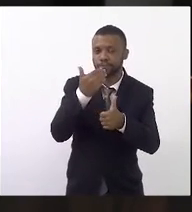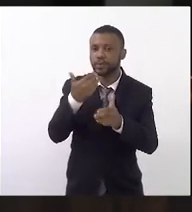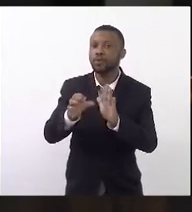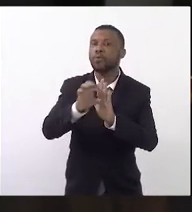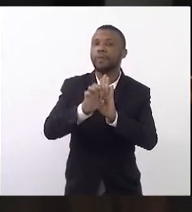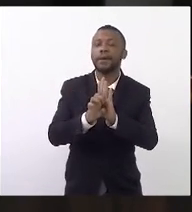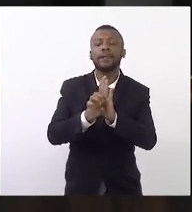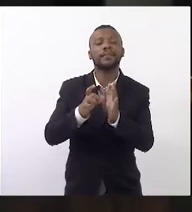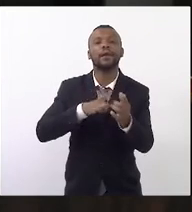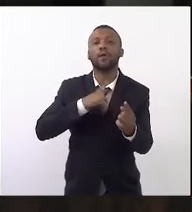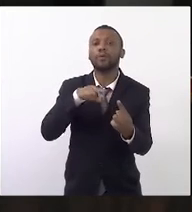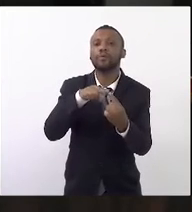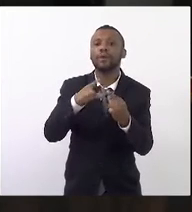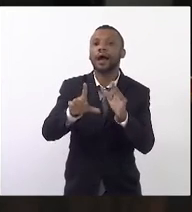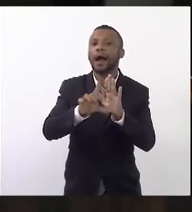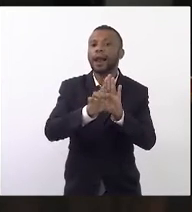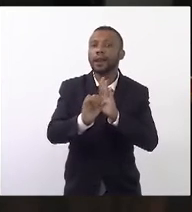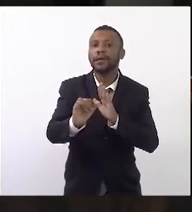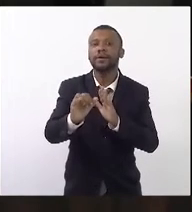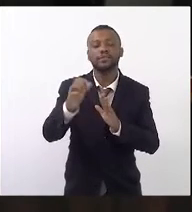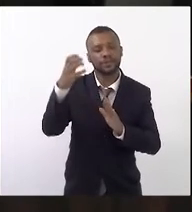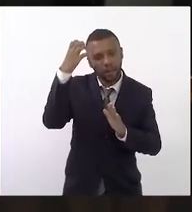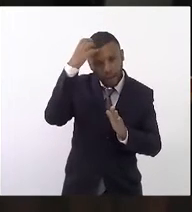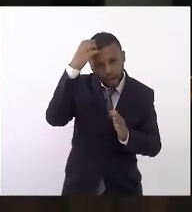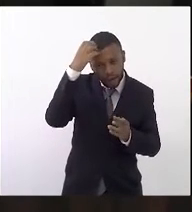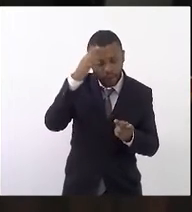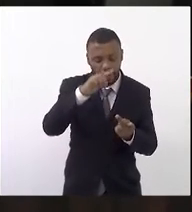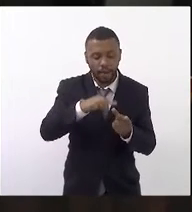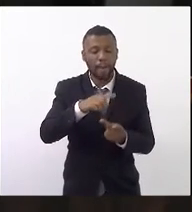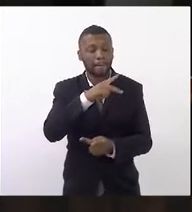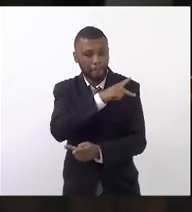para incluir, além de Angra, além de Paraty,